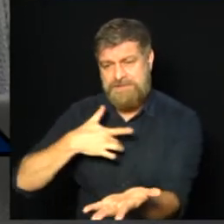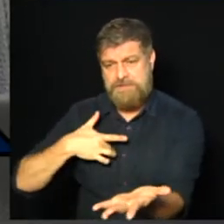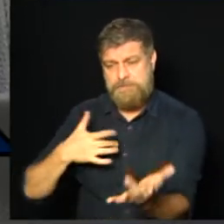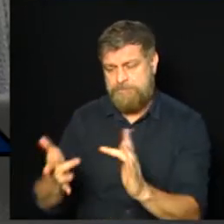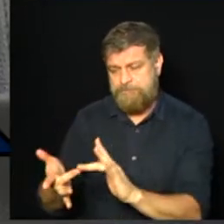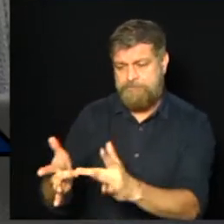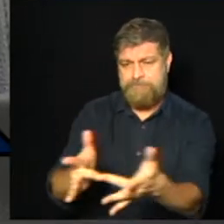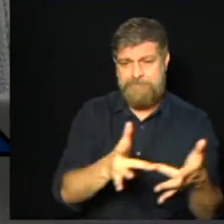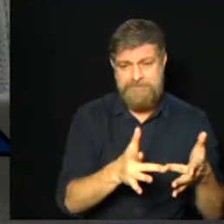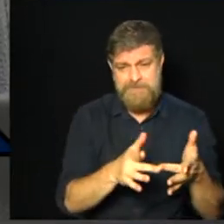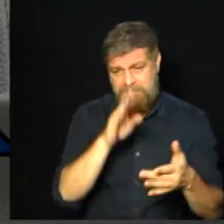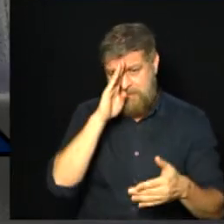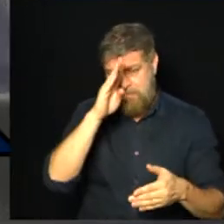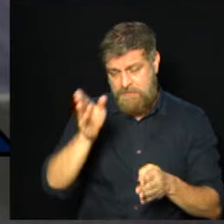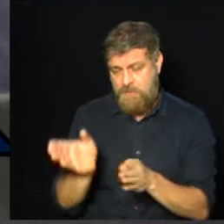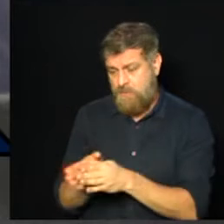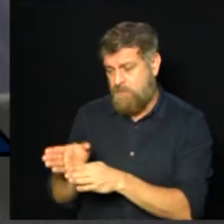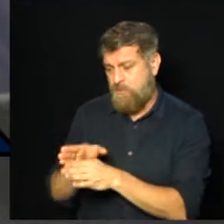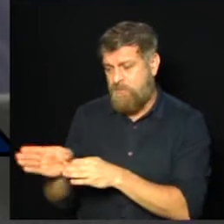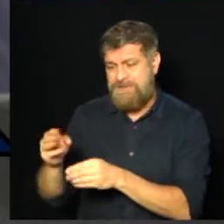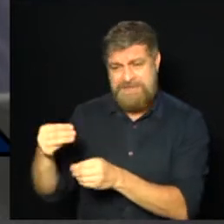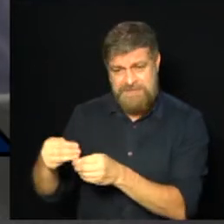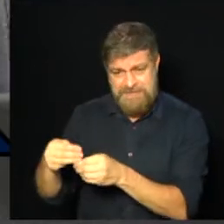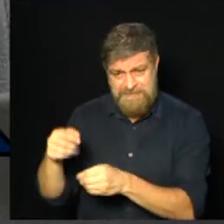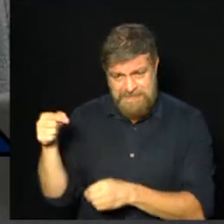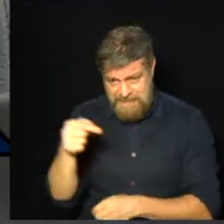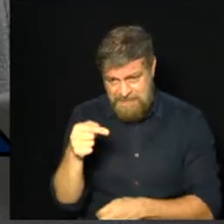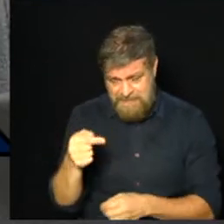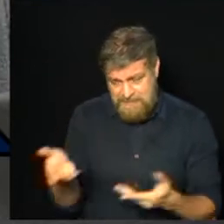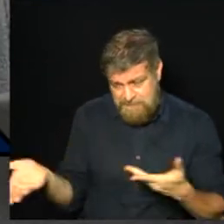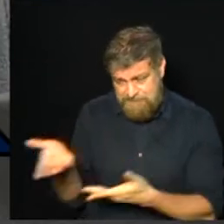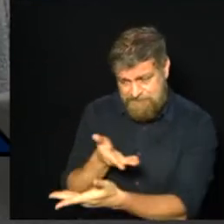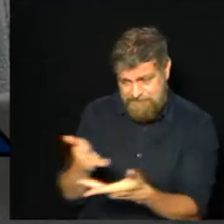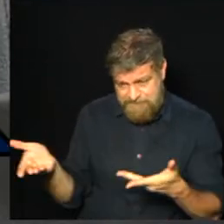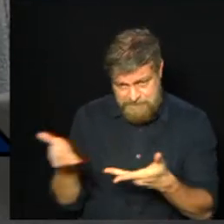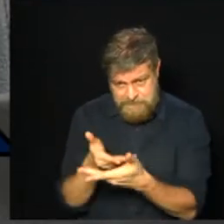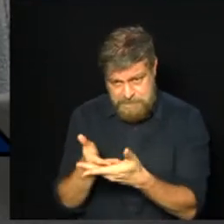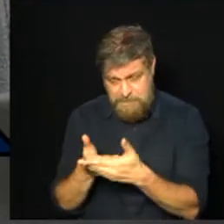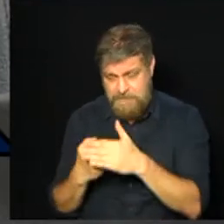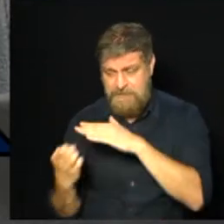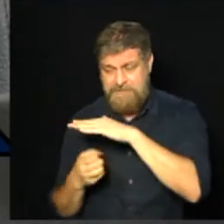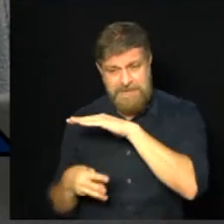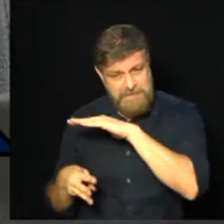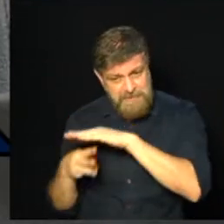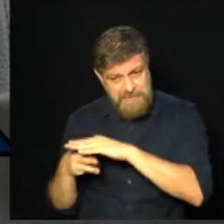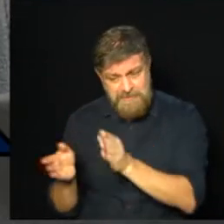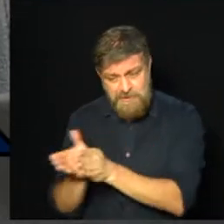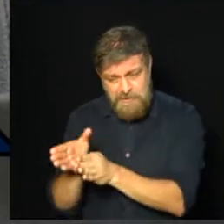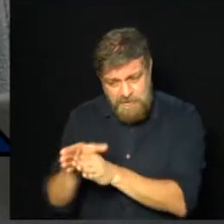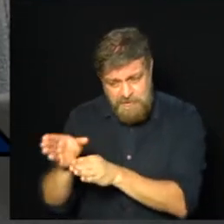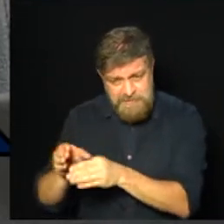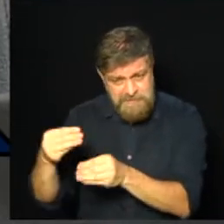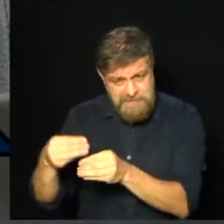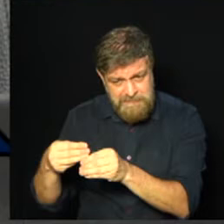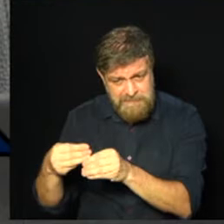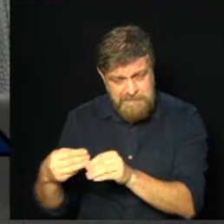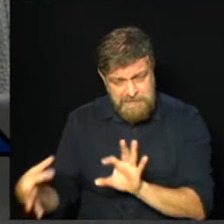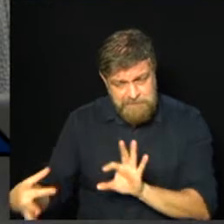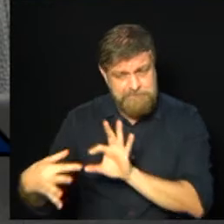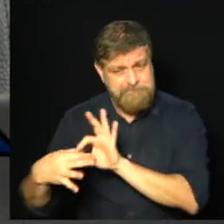provavelmente, com o Conselho. Então, pergunto aqui como será essa questão e também